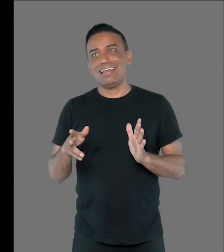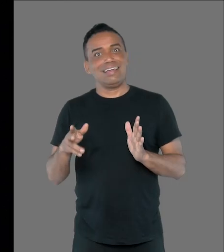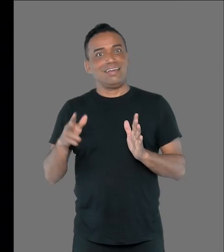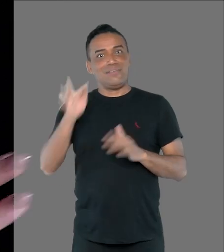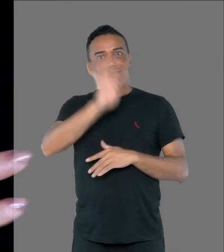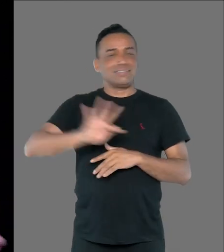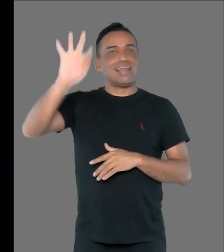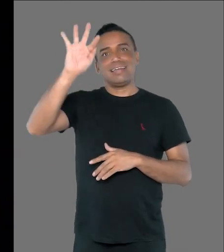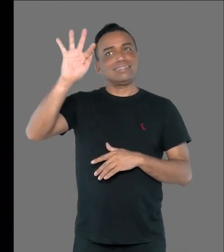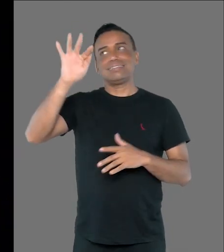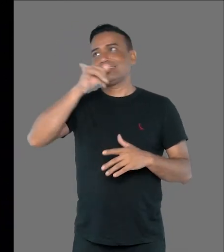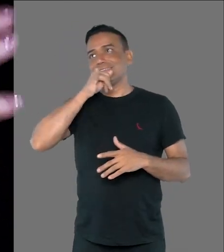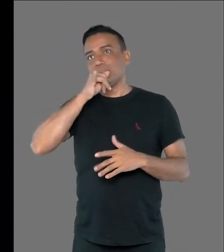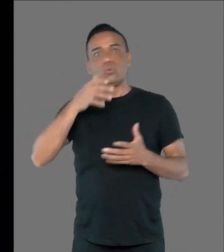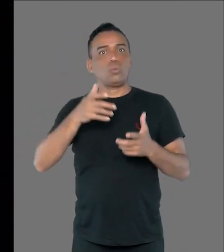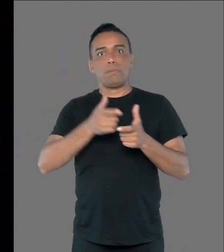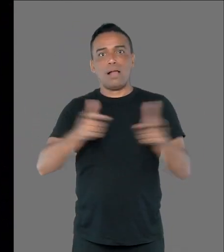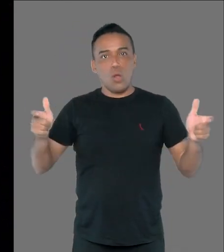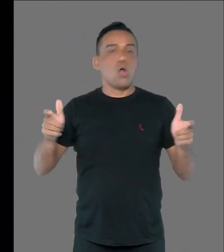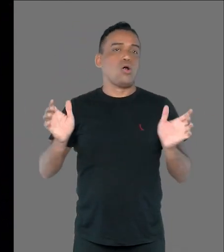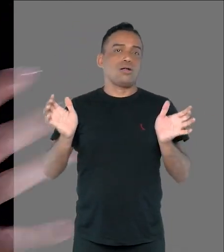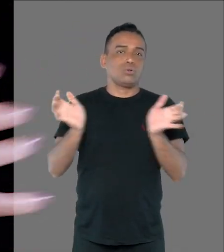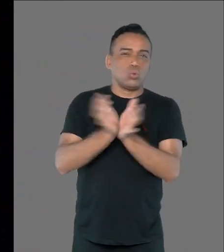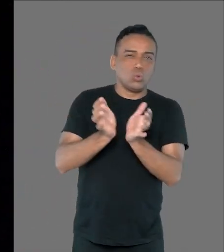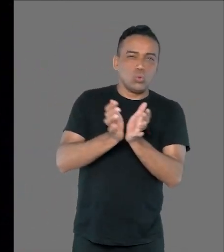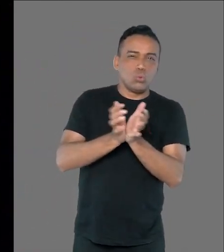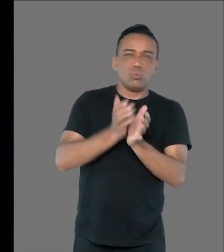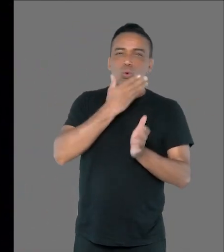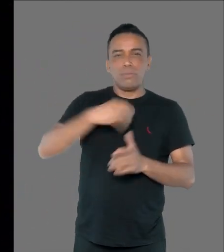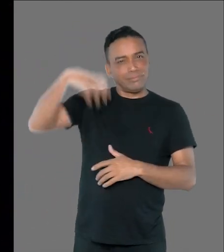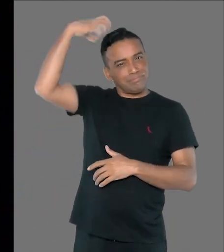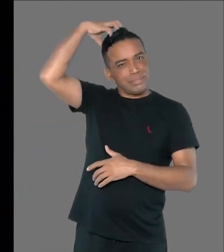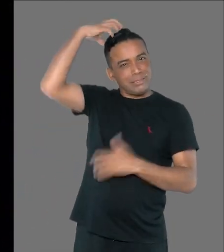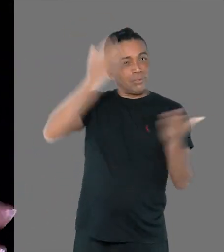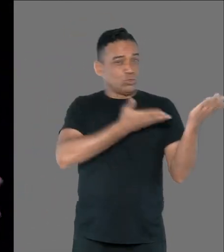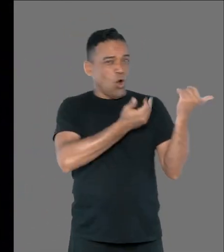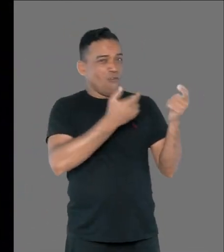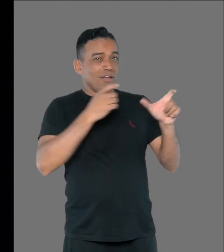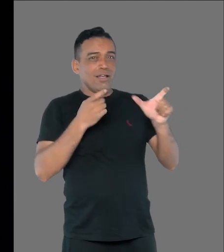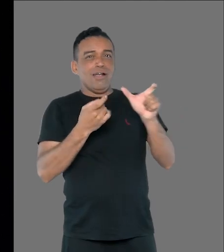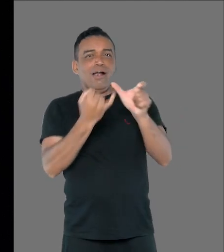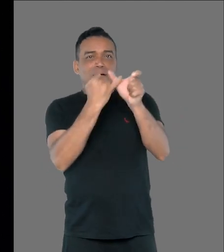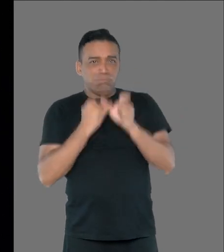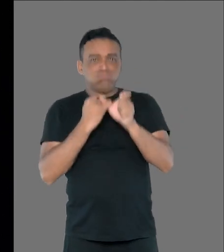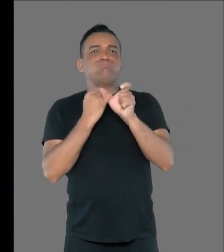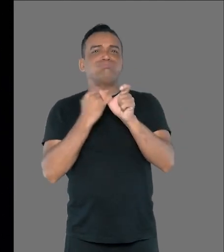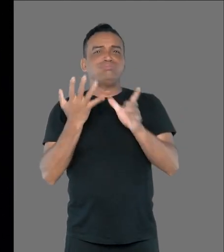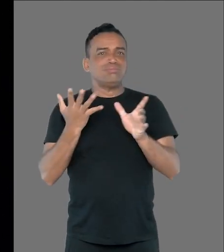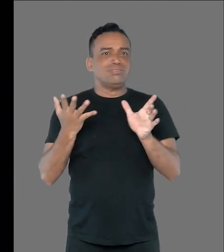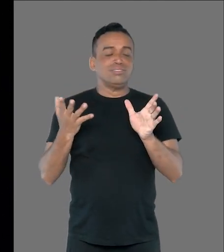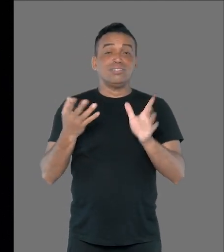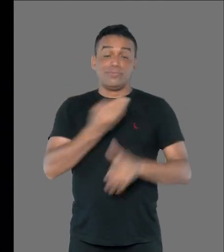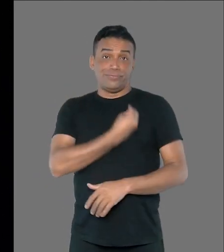né, com as grandes, todos os príncipes com as suas amantes conhecidas, as chamadas grandes horizontais,